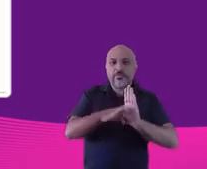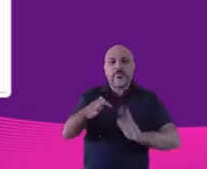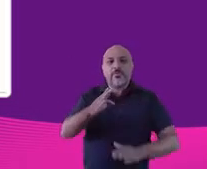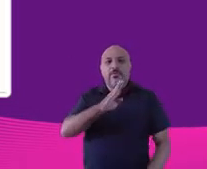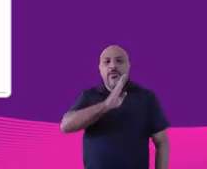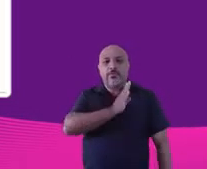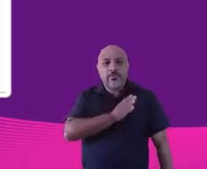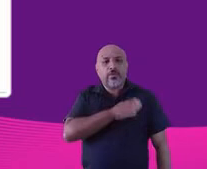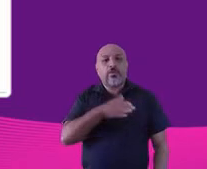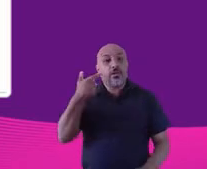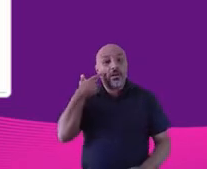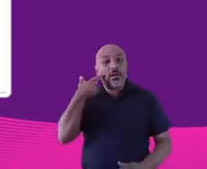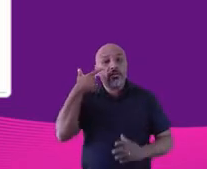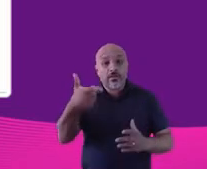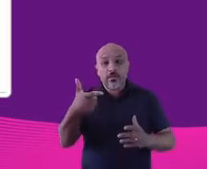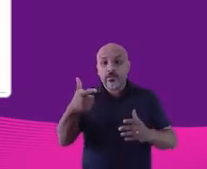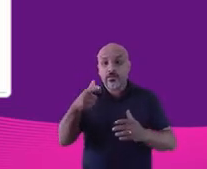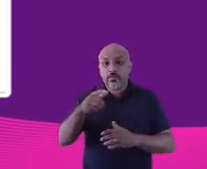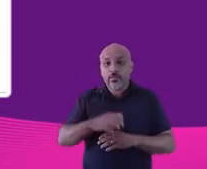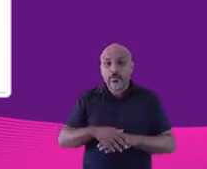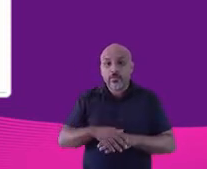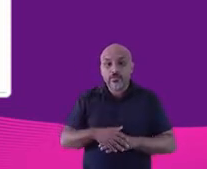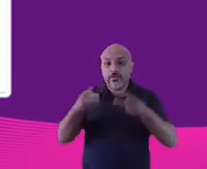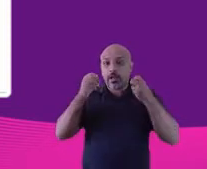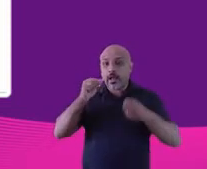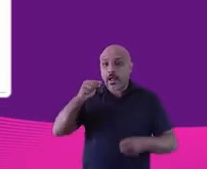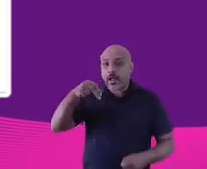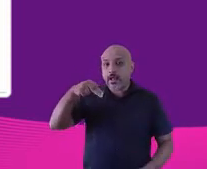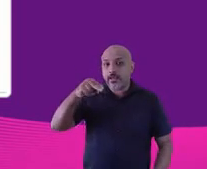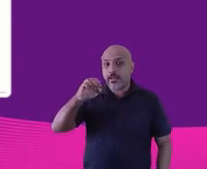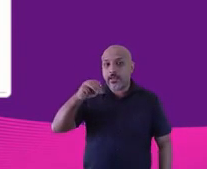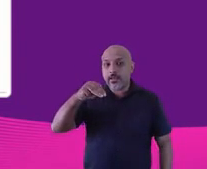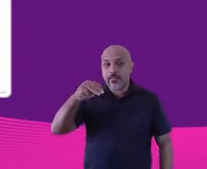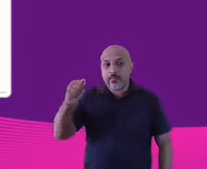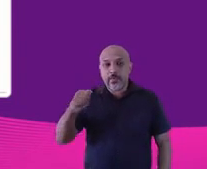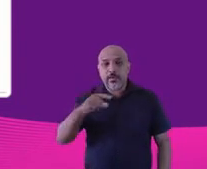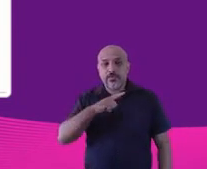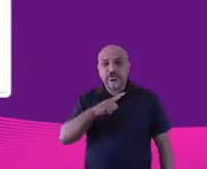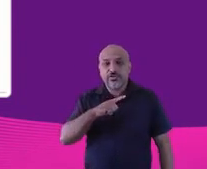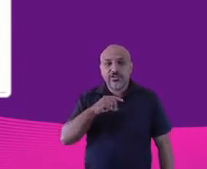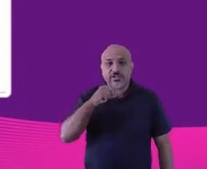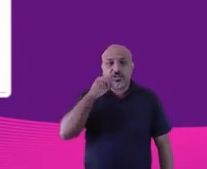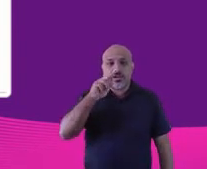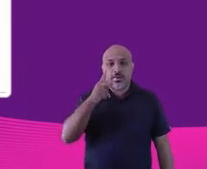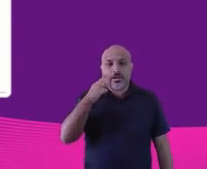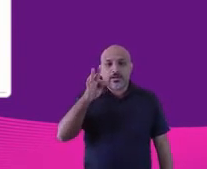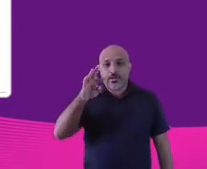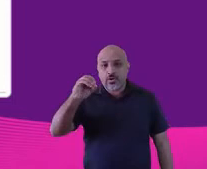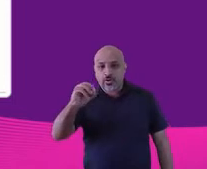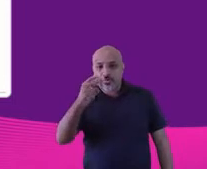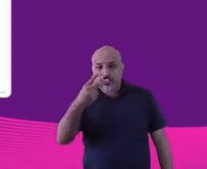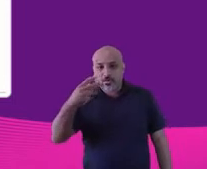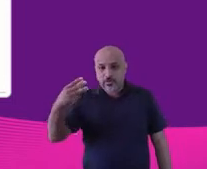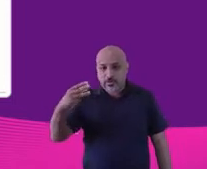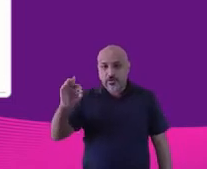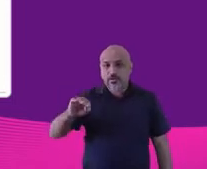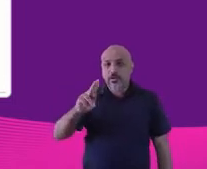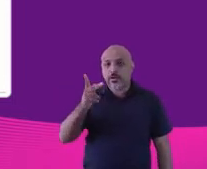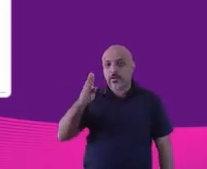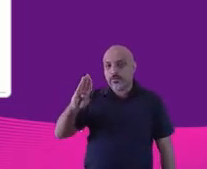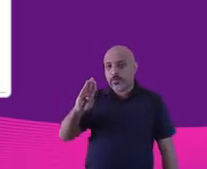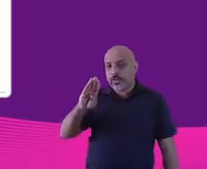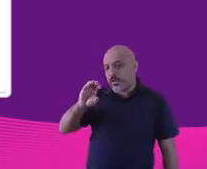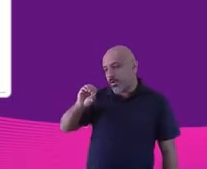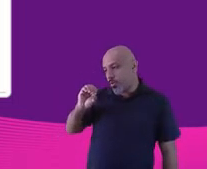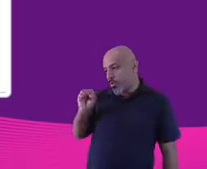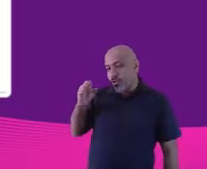foi evidenciado uma anemia. Ele tinha 23 de hematócrito, tinha 8,1 de hemoglobina, com VCM de 92,